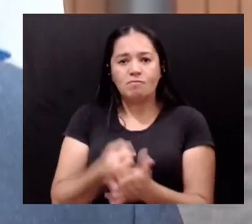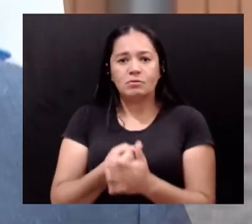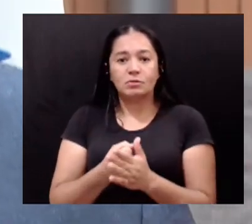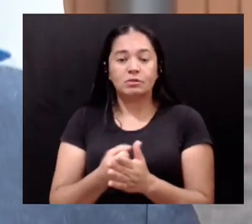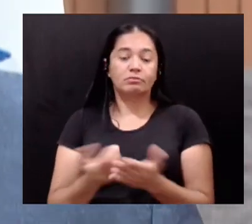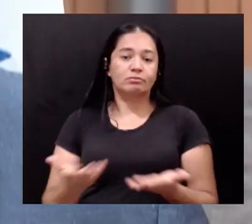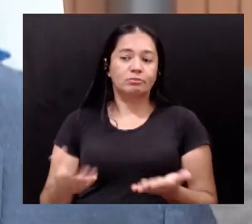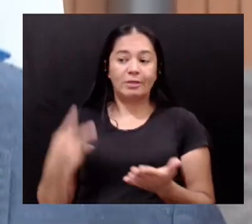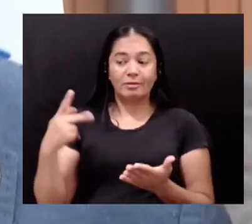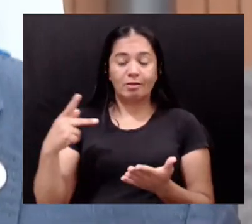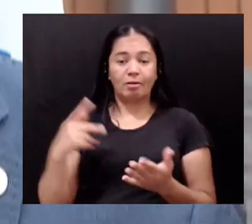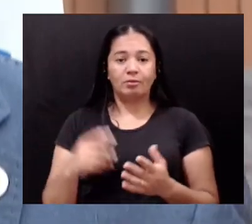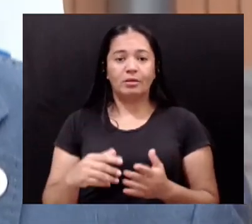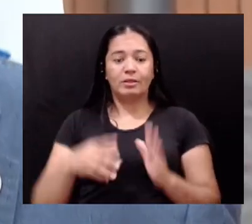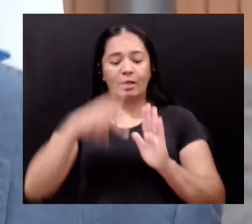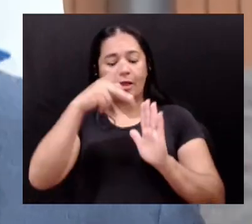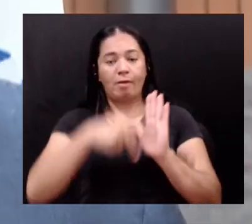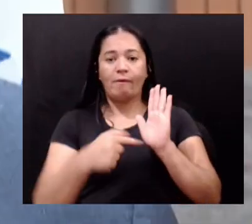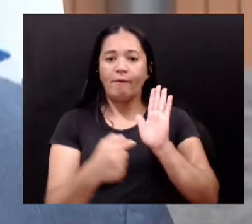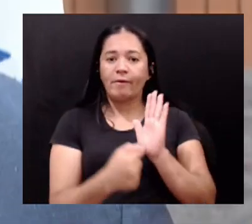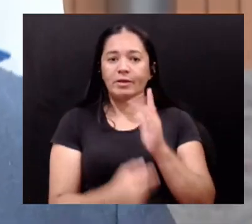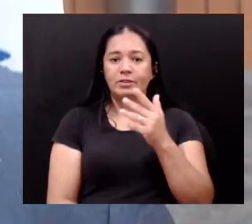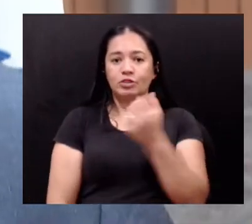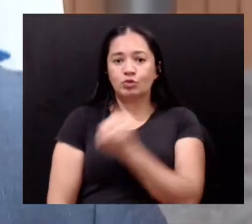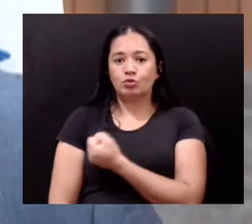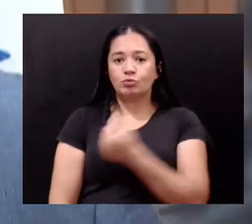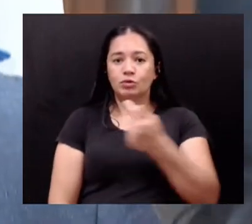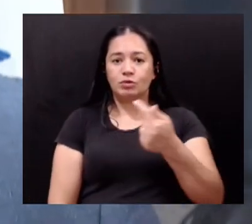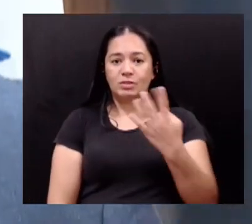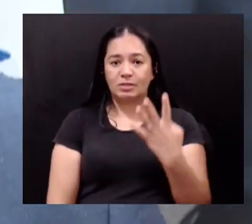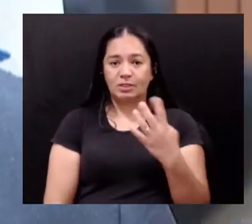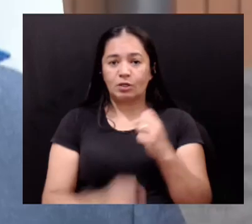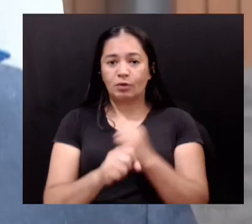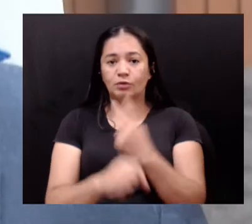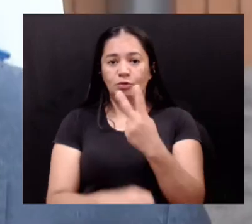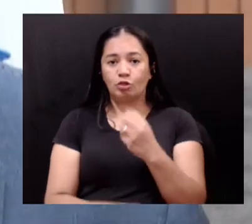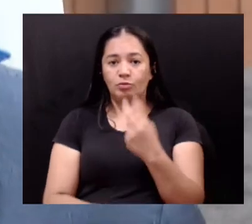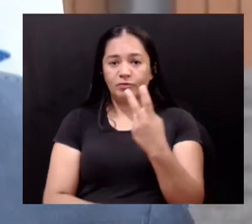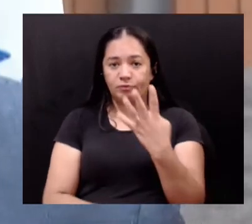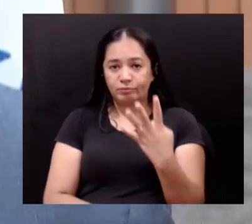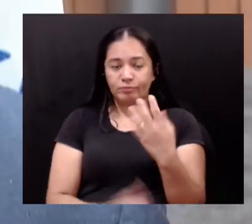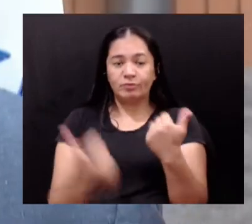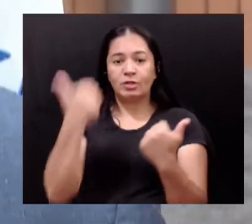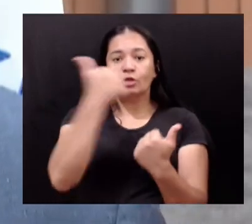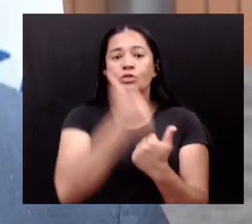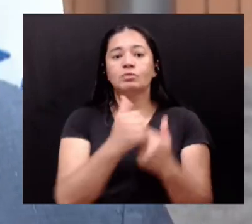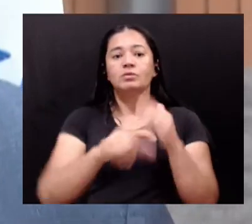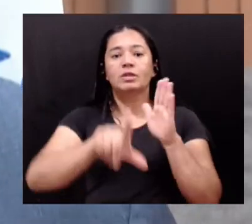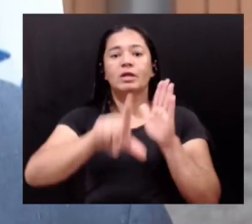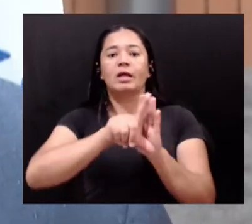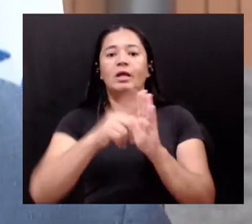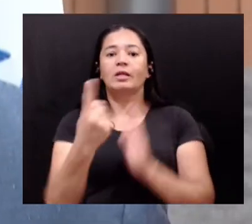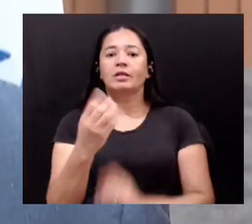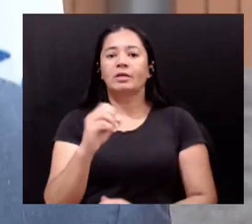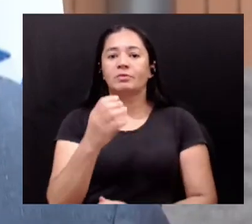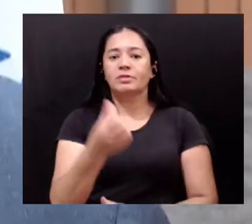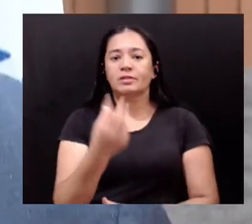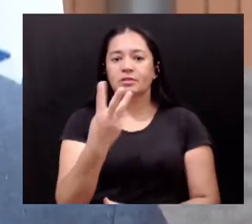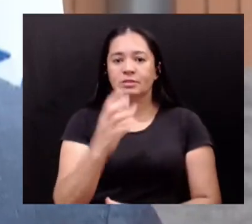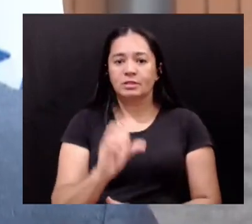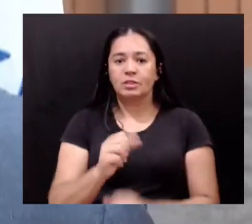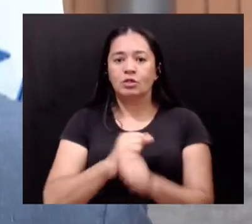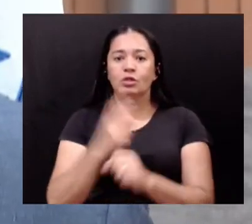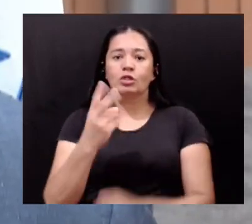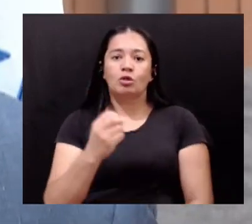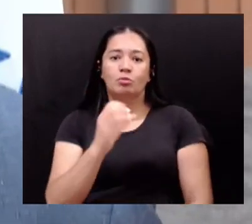Esse projeto 74 de 2024, ele substitui a Lei 10.639 de 2000. Então, ele